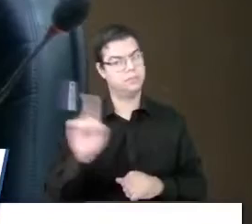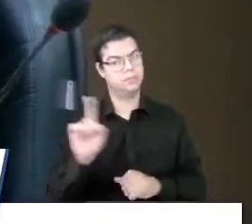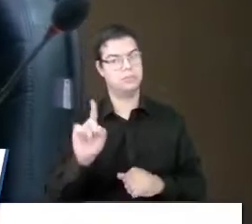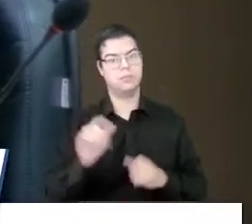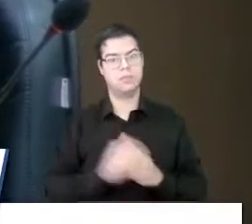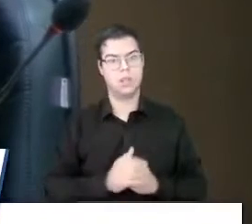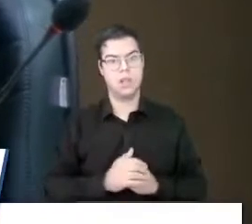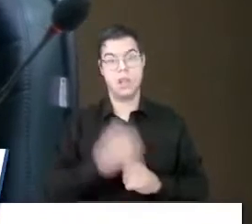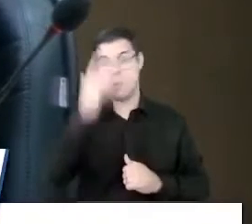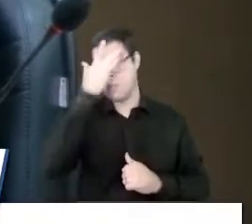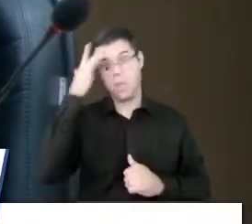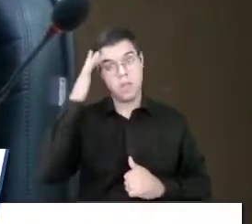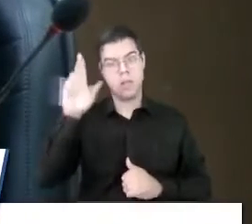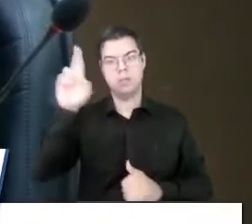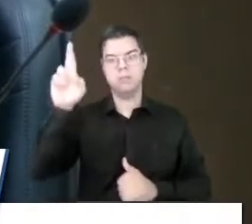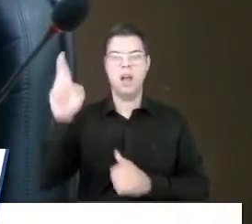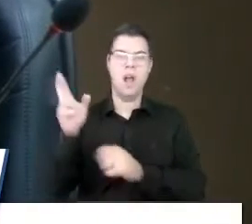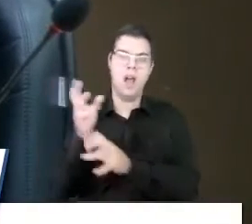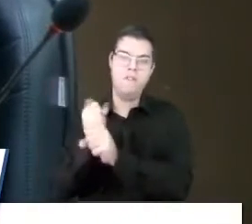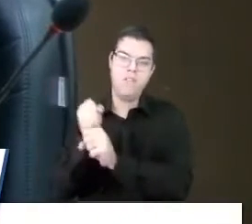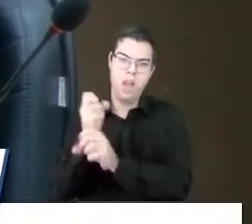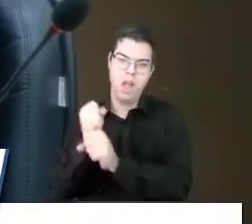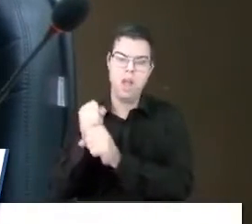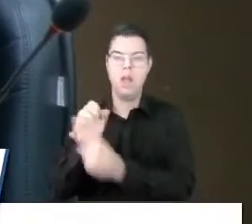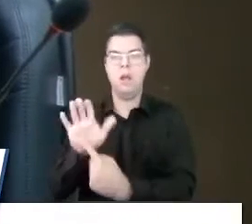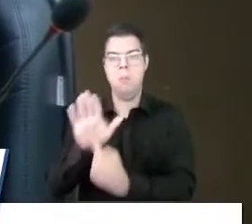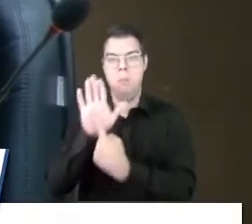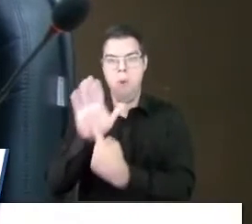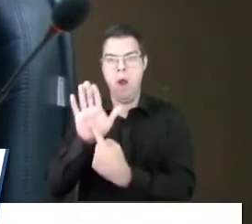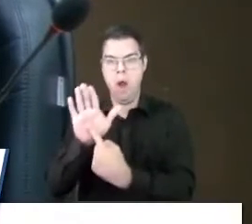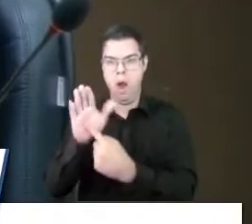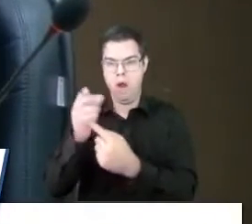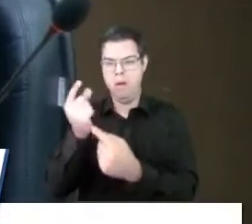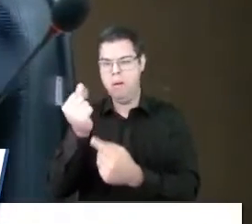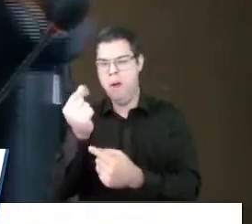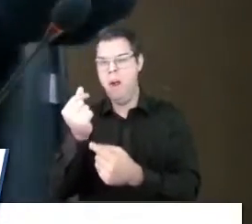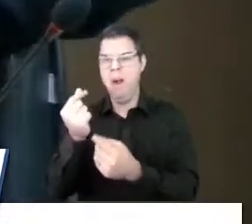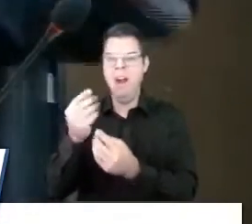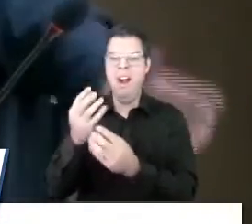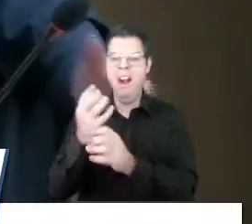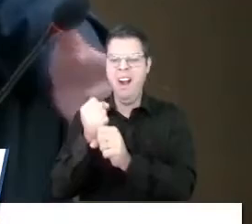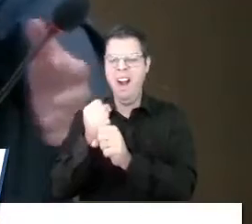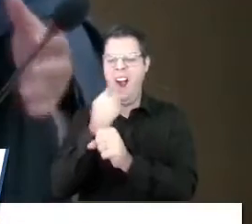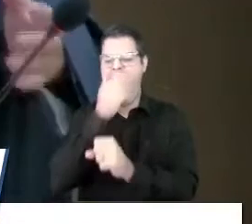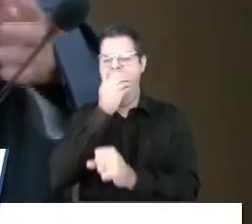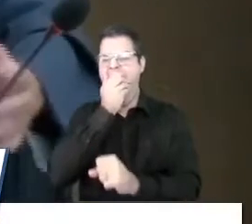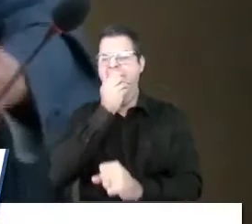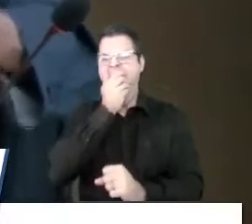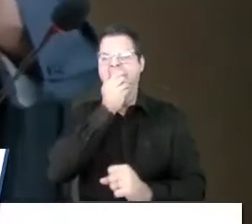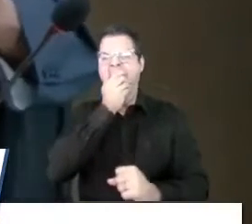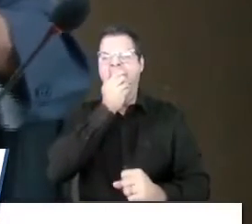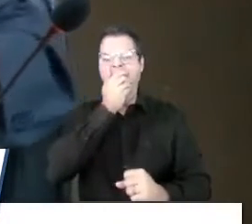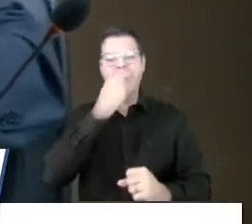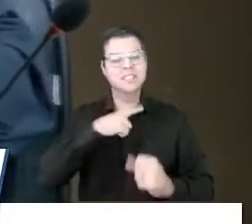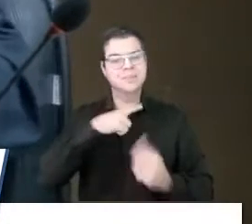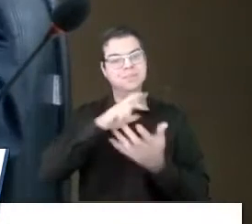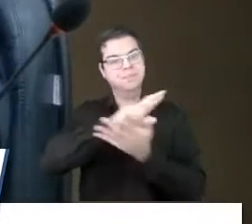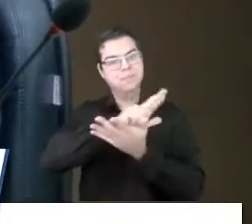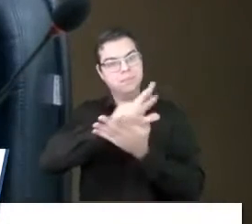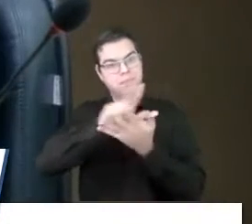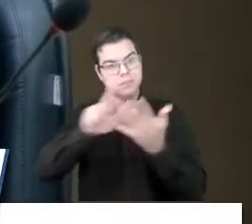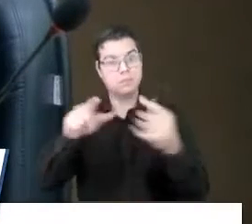da finanças aqui para explicar só os custos, não é bem assim. Tem uma série de componentes com relação